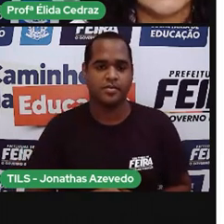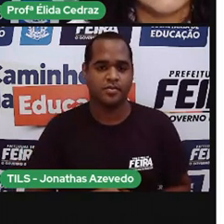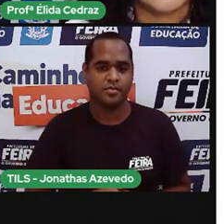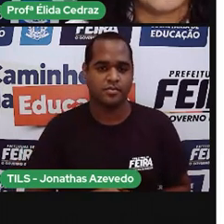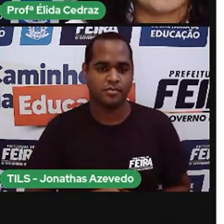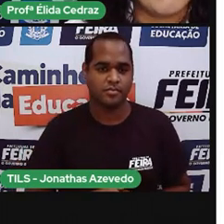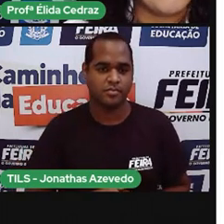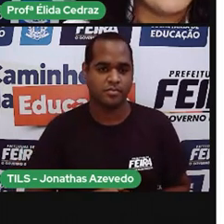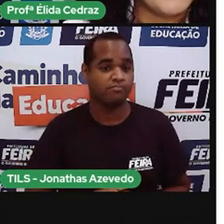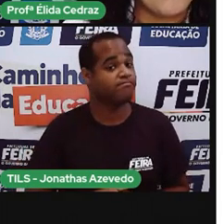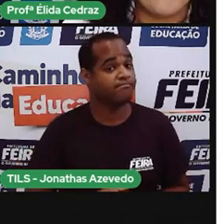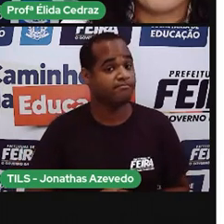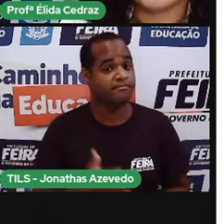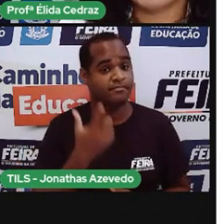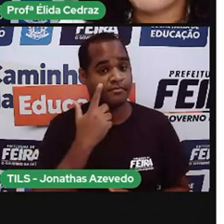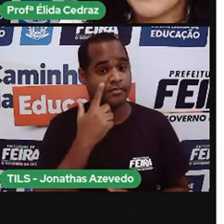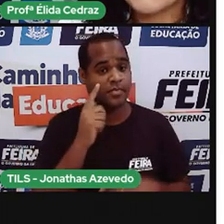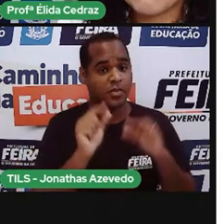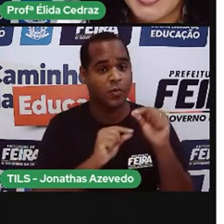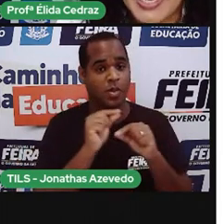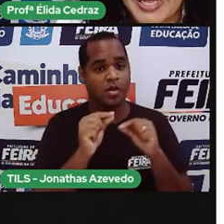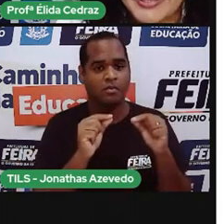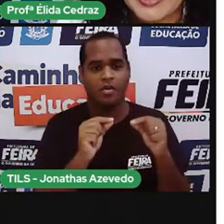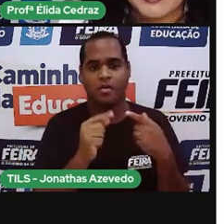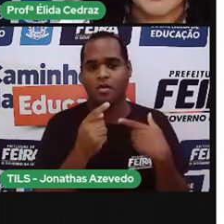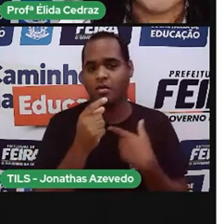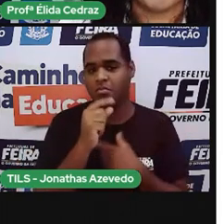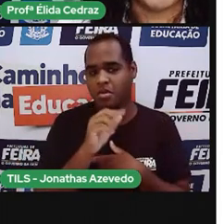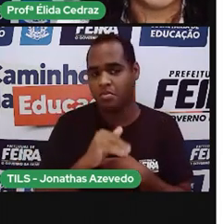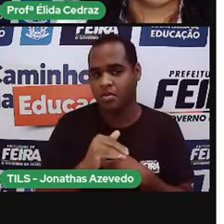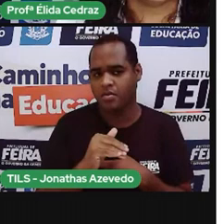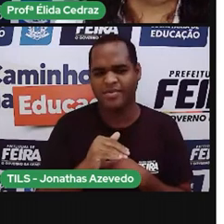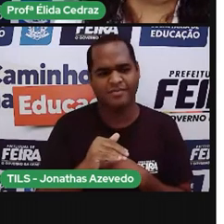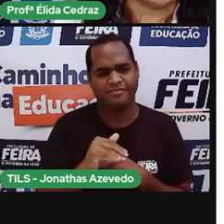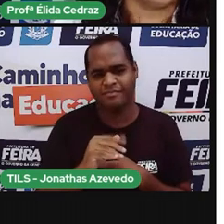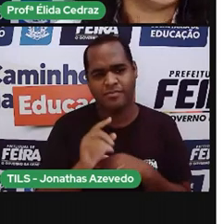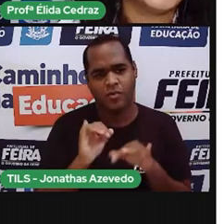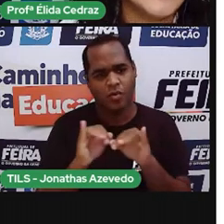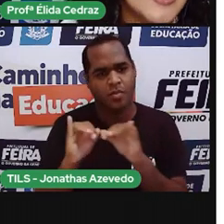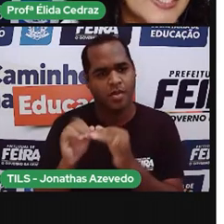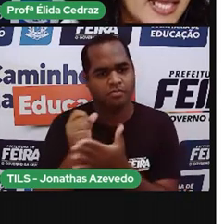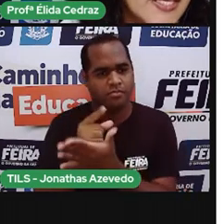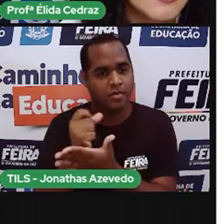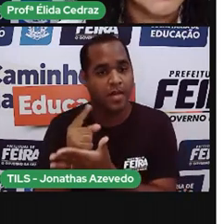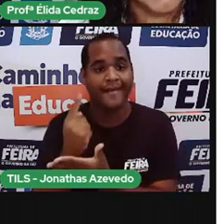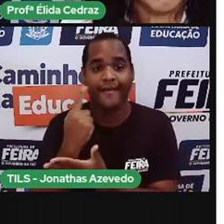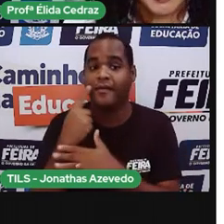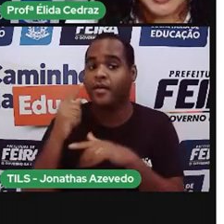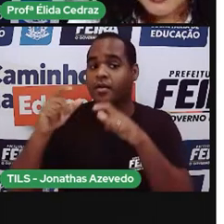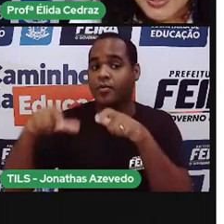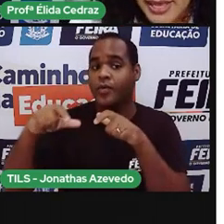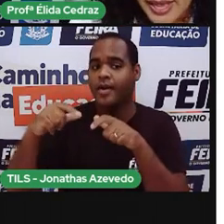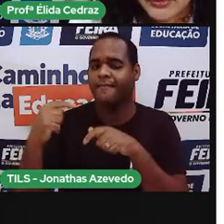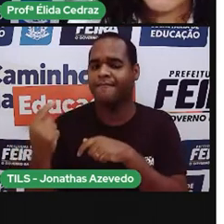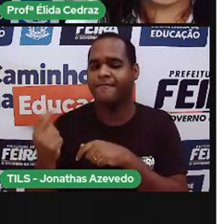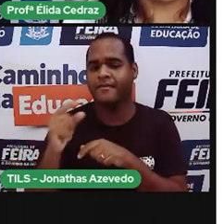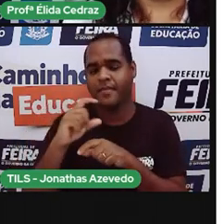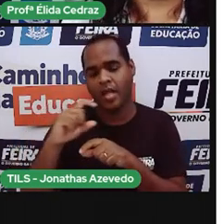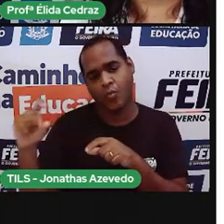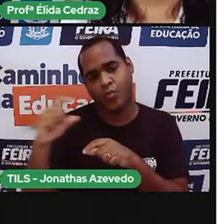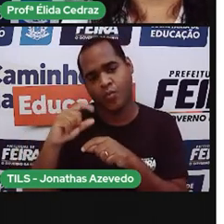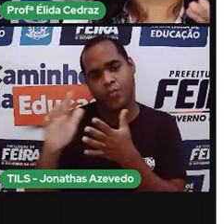assim. Qual é a compra mais barata? A Pró pediu com os itens mais